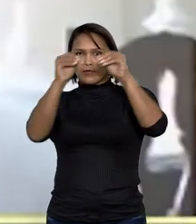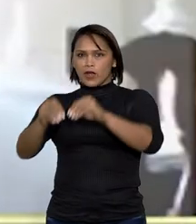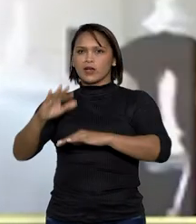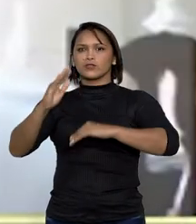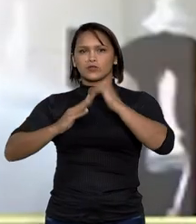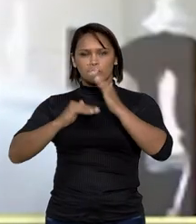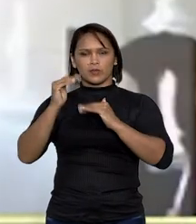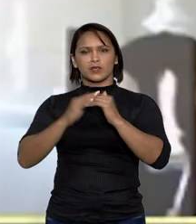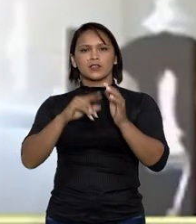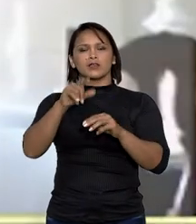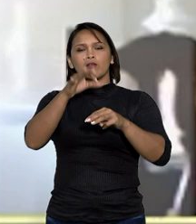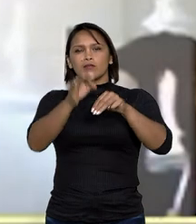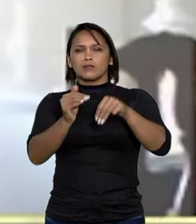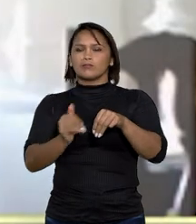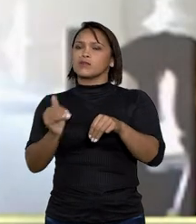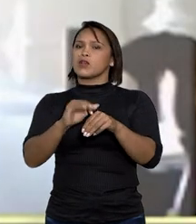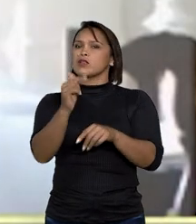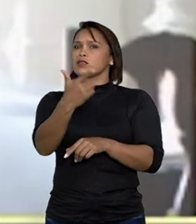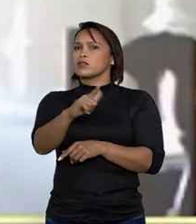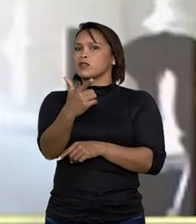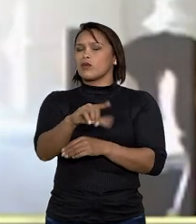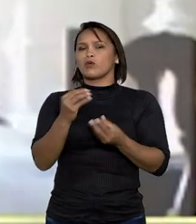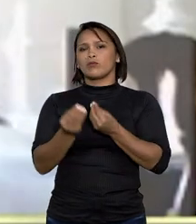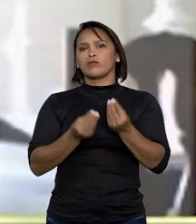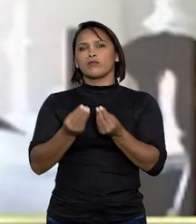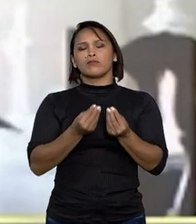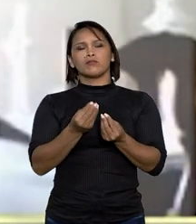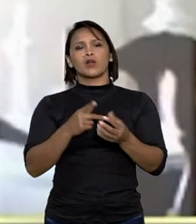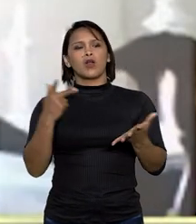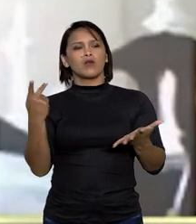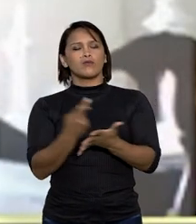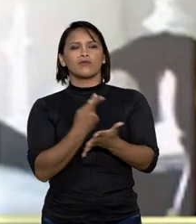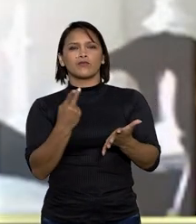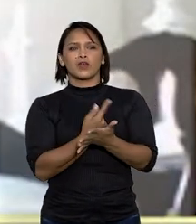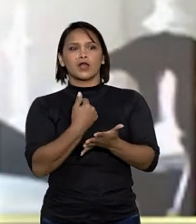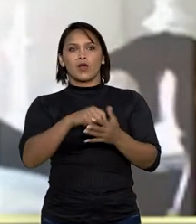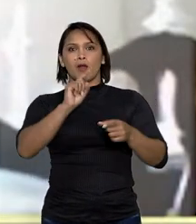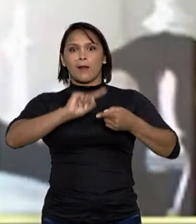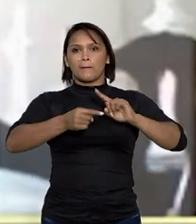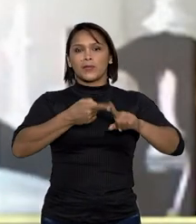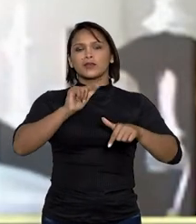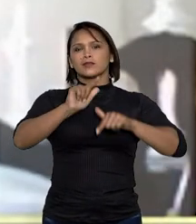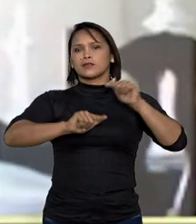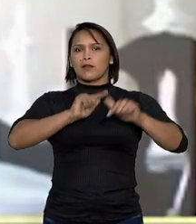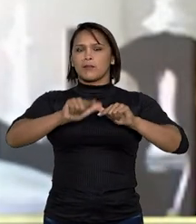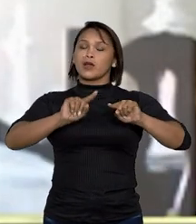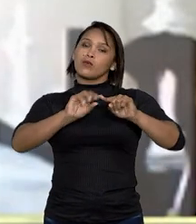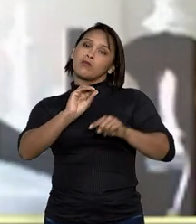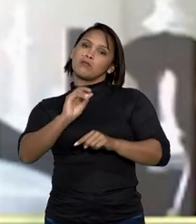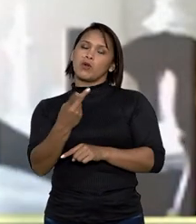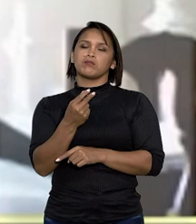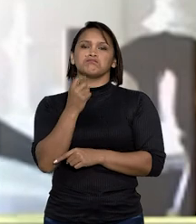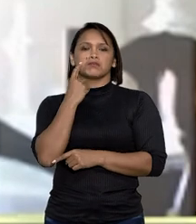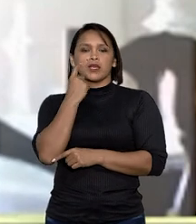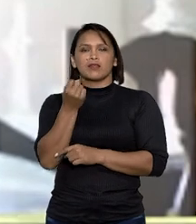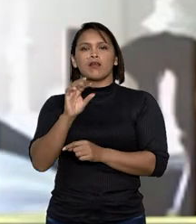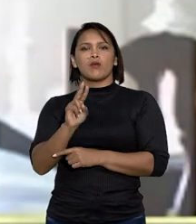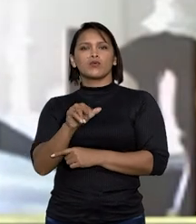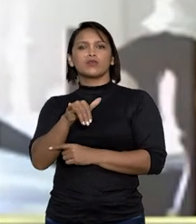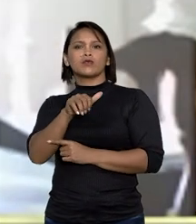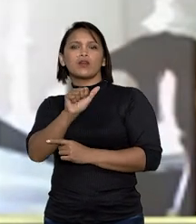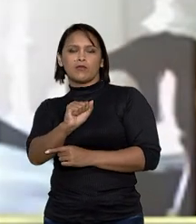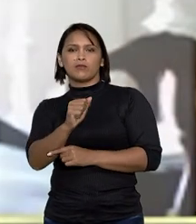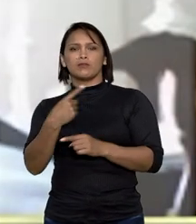o ministro disse que não há nesse caso efetiva lesão a bens serviços ou interesses da União